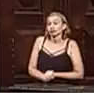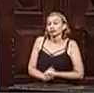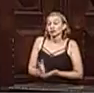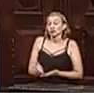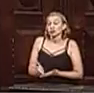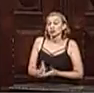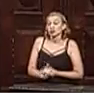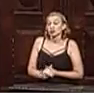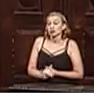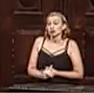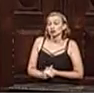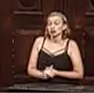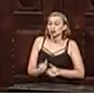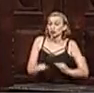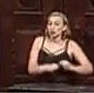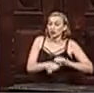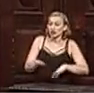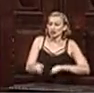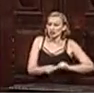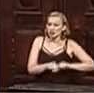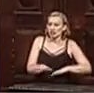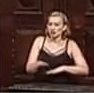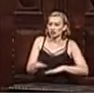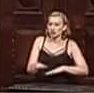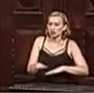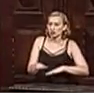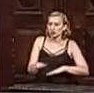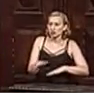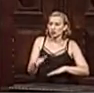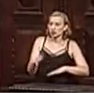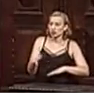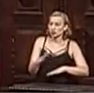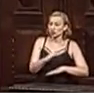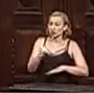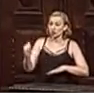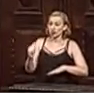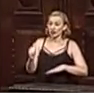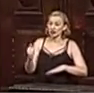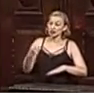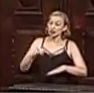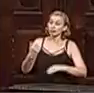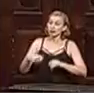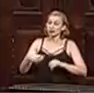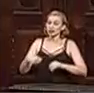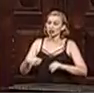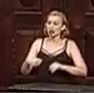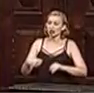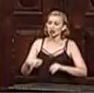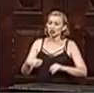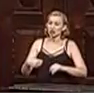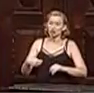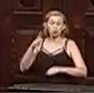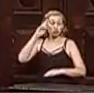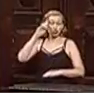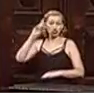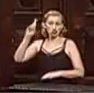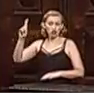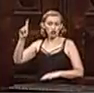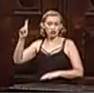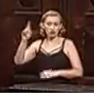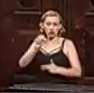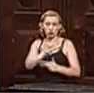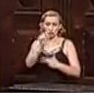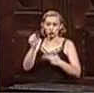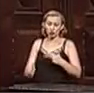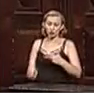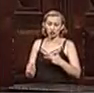modo que as Forças Armadas sejam convocadas, se for o caso, pelos chefes dos poderes